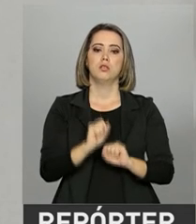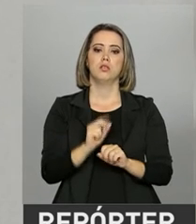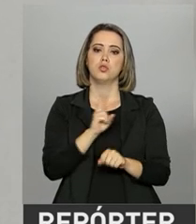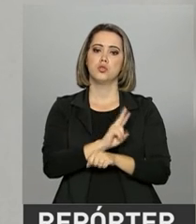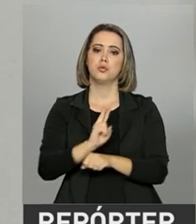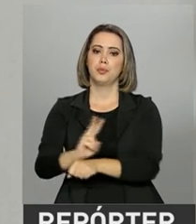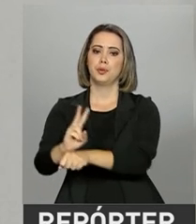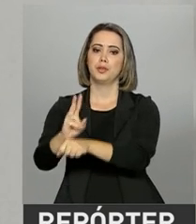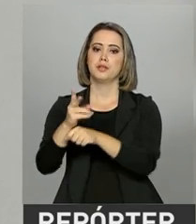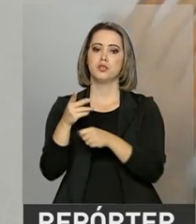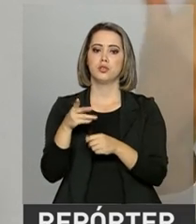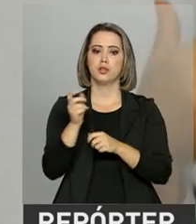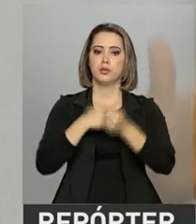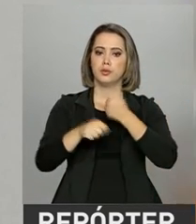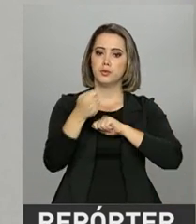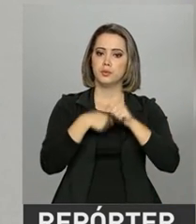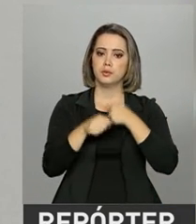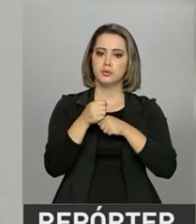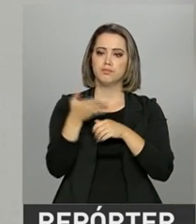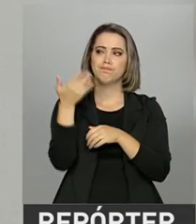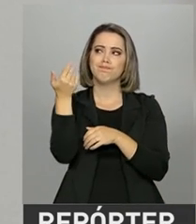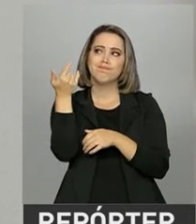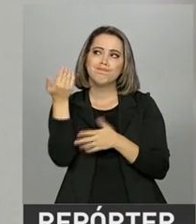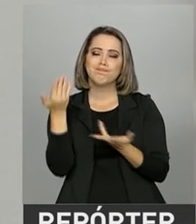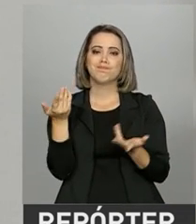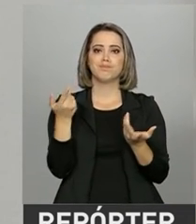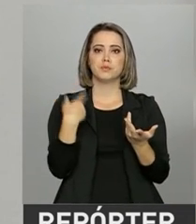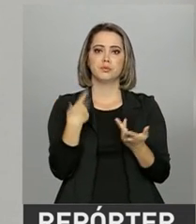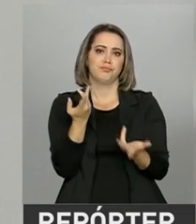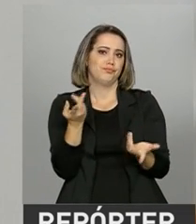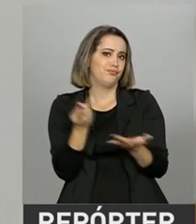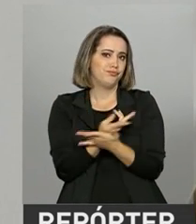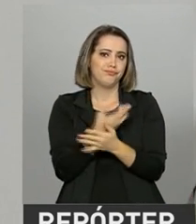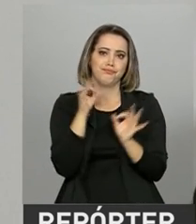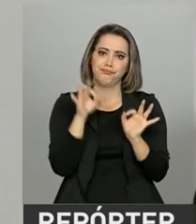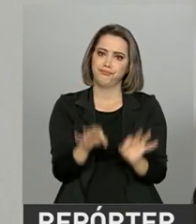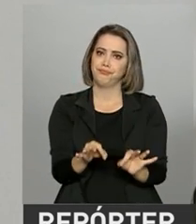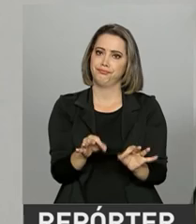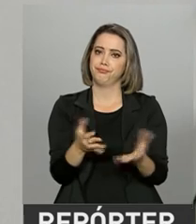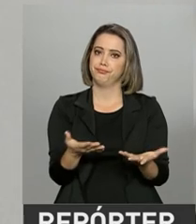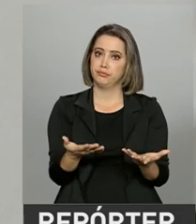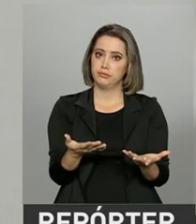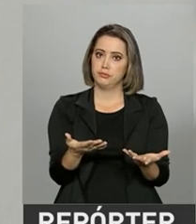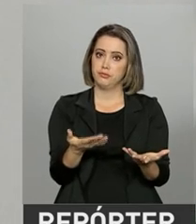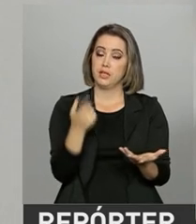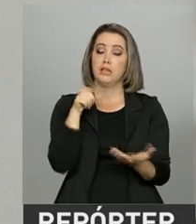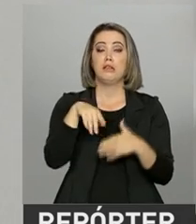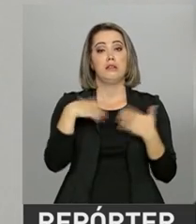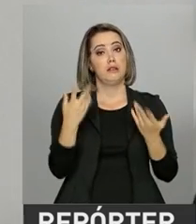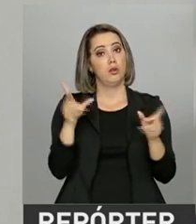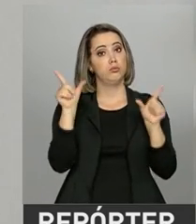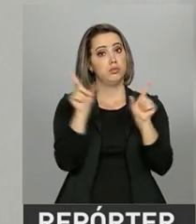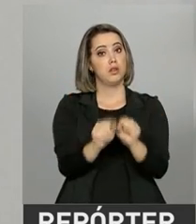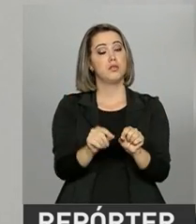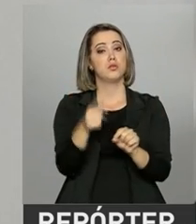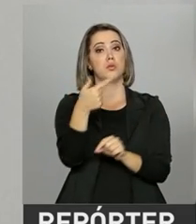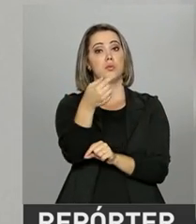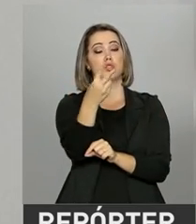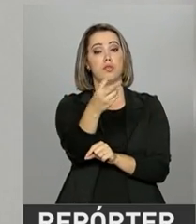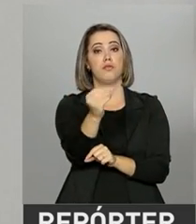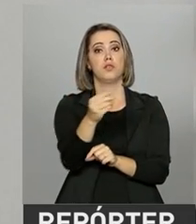da economia nos últimos anos e que não funcionam resumo o papel do g20 é exatamente